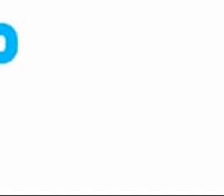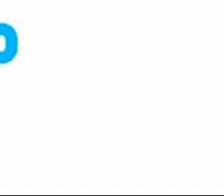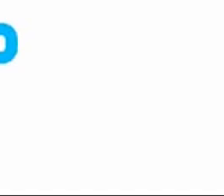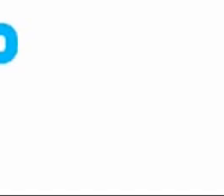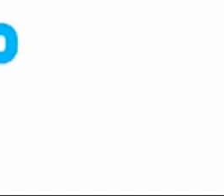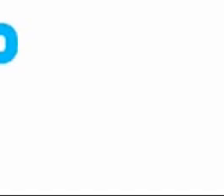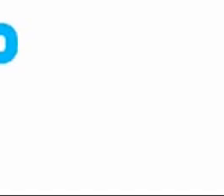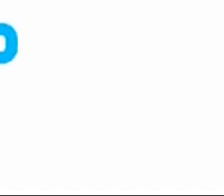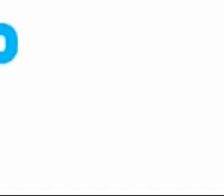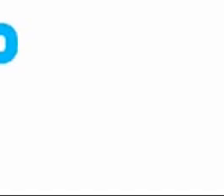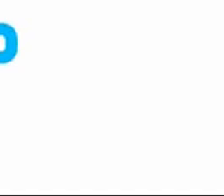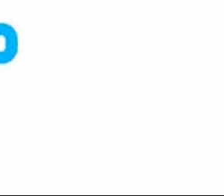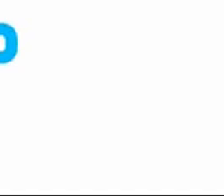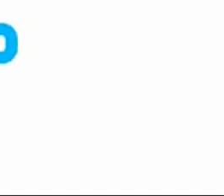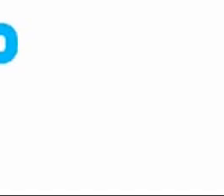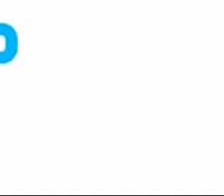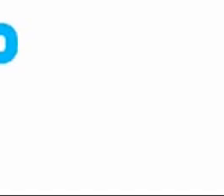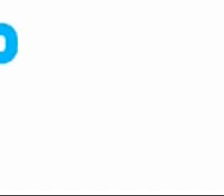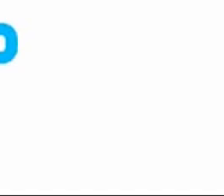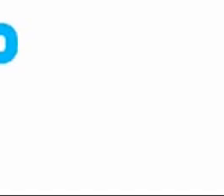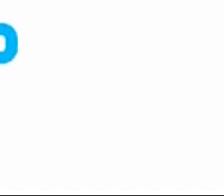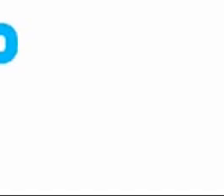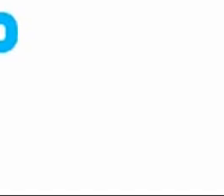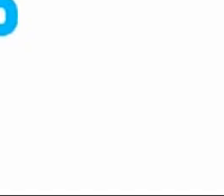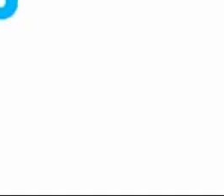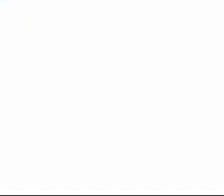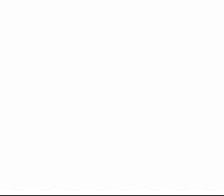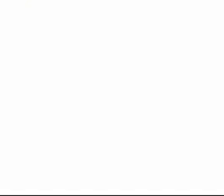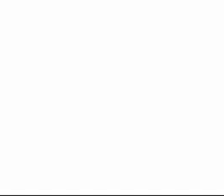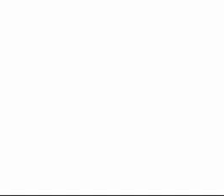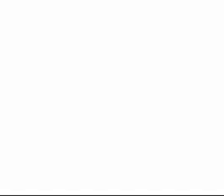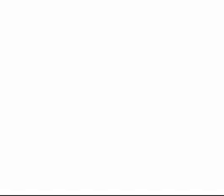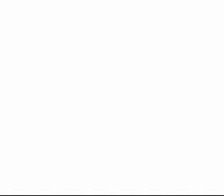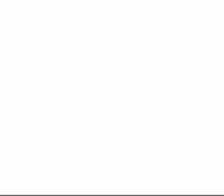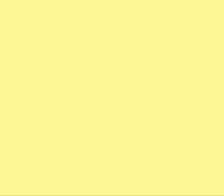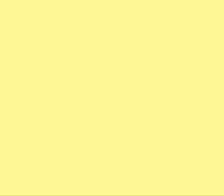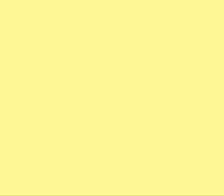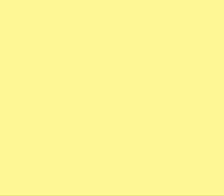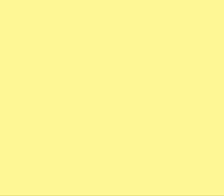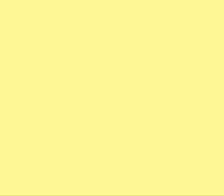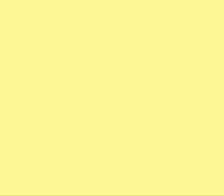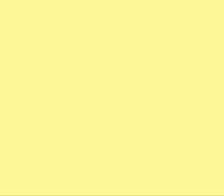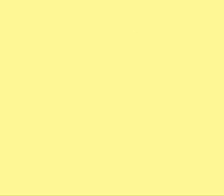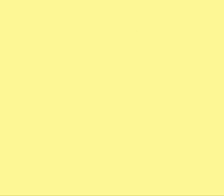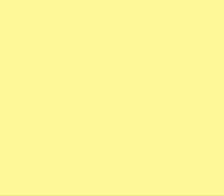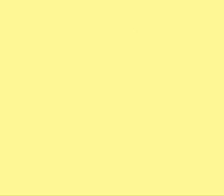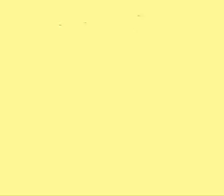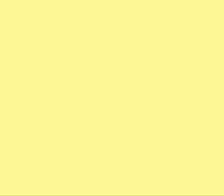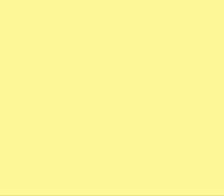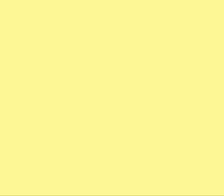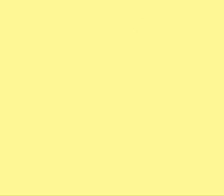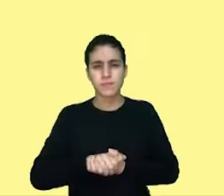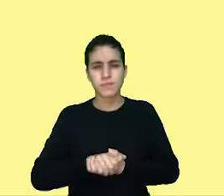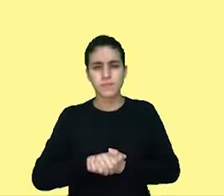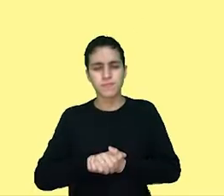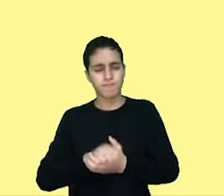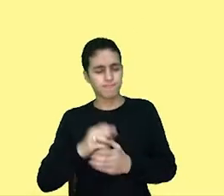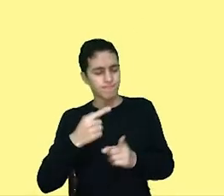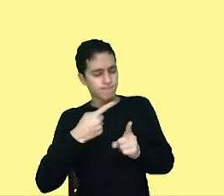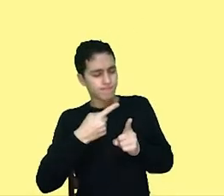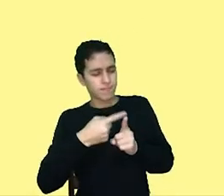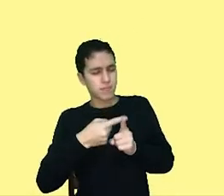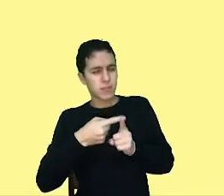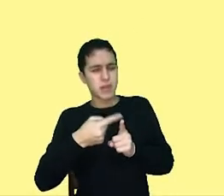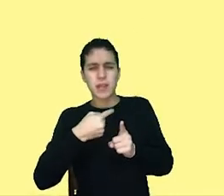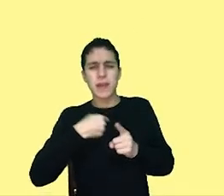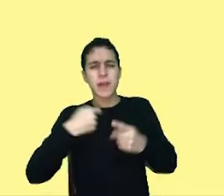Desde 2009, um projeto de extensão da Universidade Federal do Paraná ajuda professores da rede pública e particular